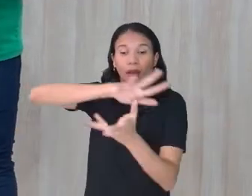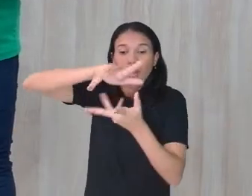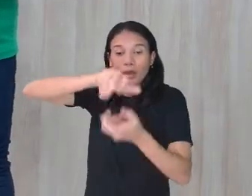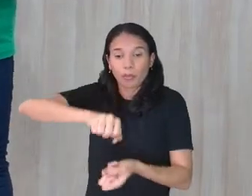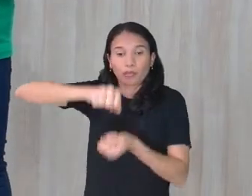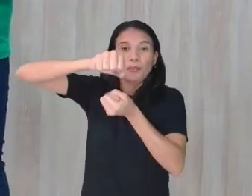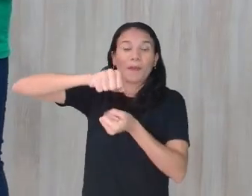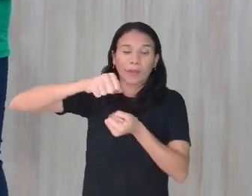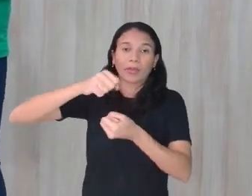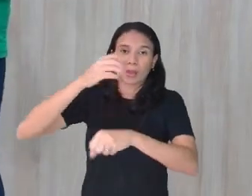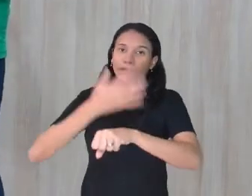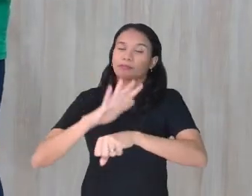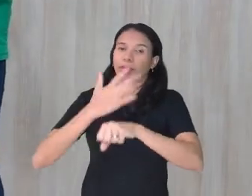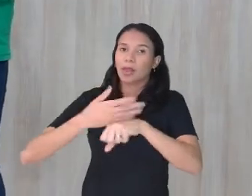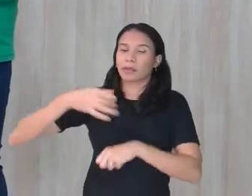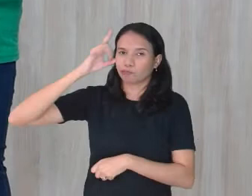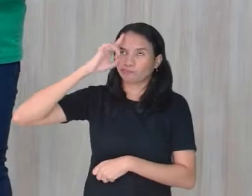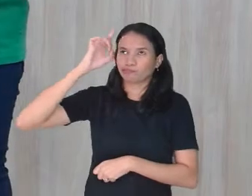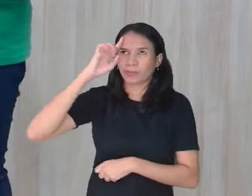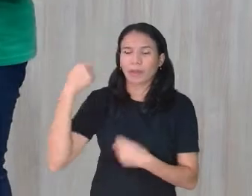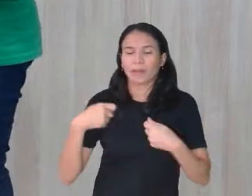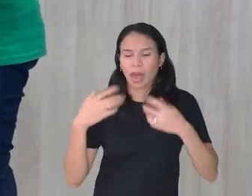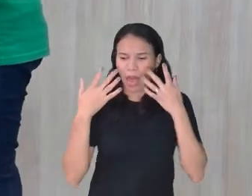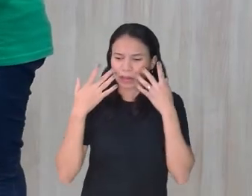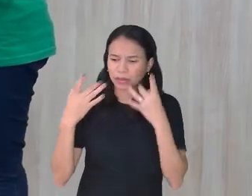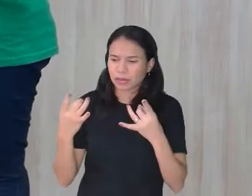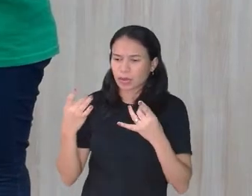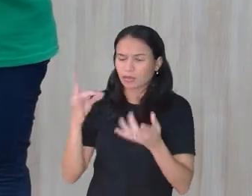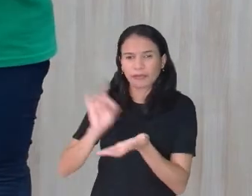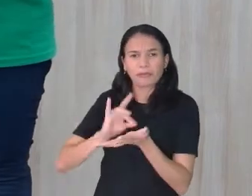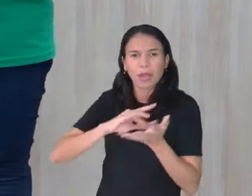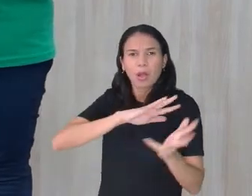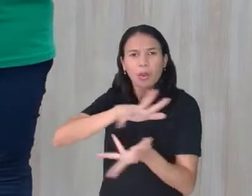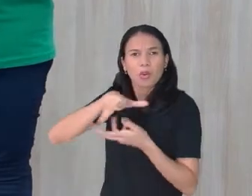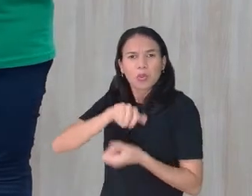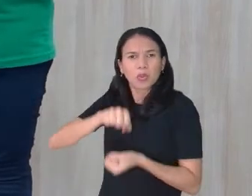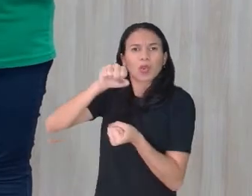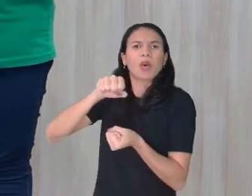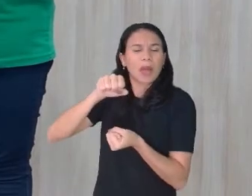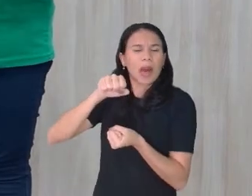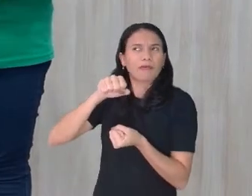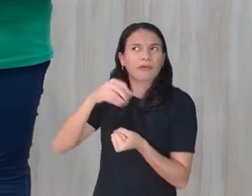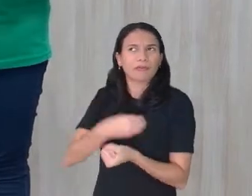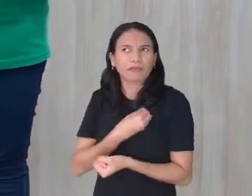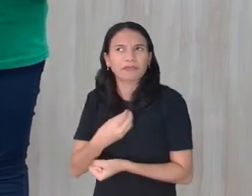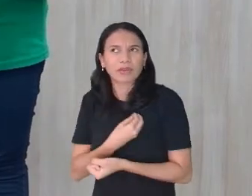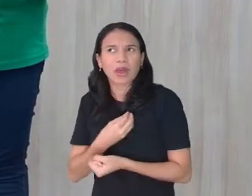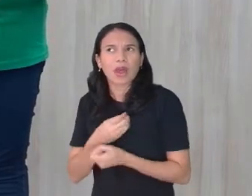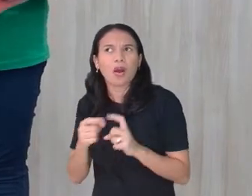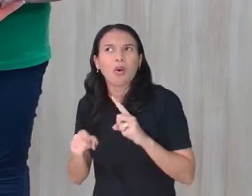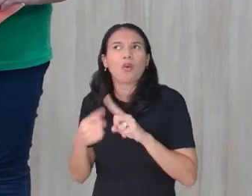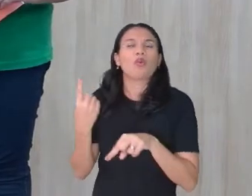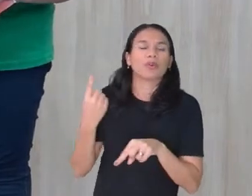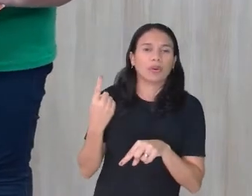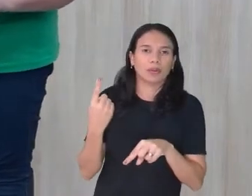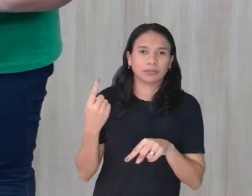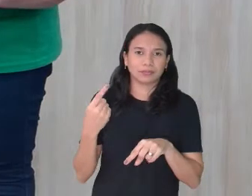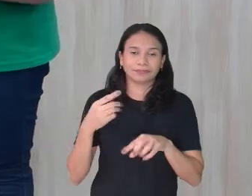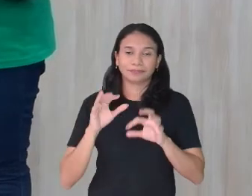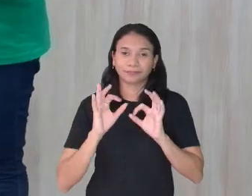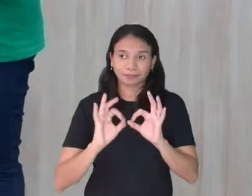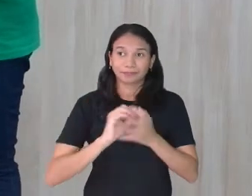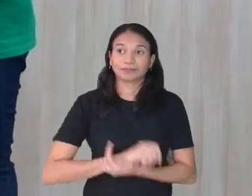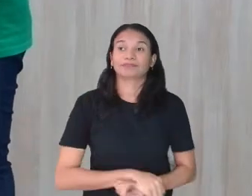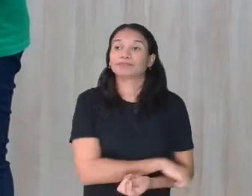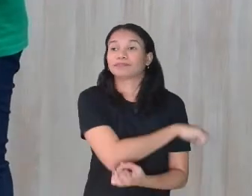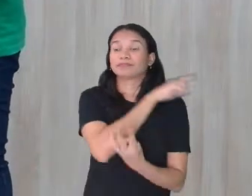as nossas ações. A gente tem que parar para prestar atenção se essas ações nossas, elas estão colaborando com a vida no planeta.